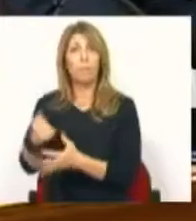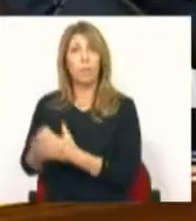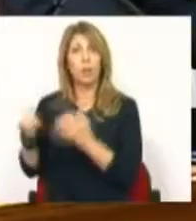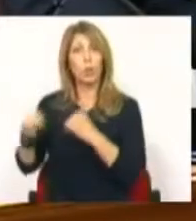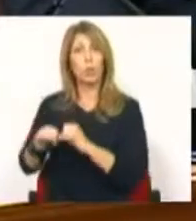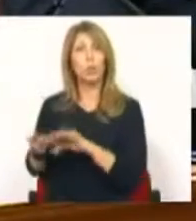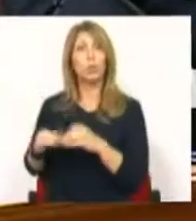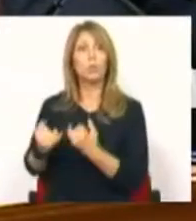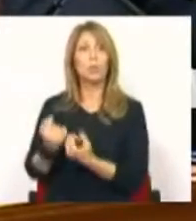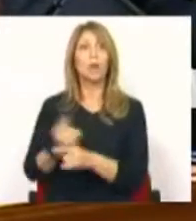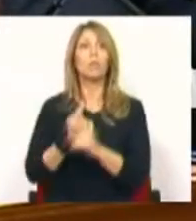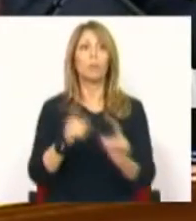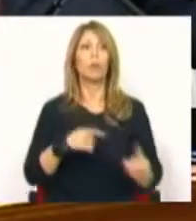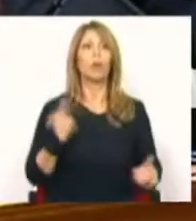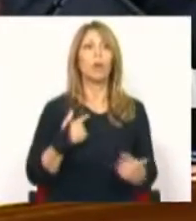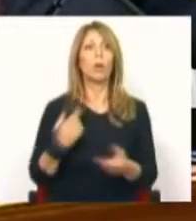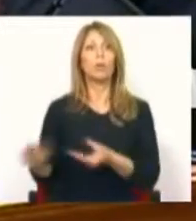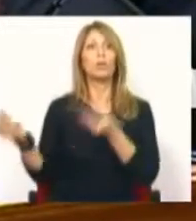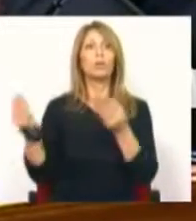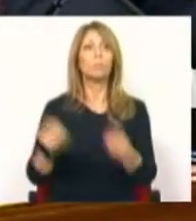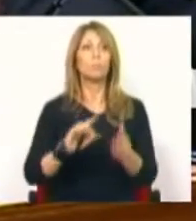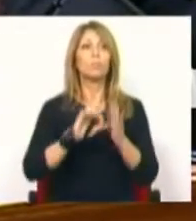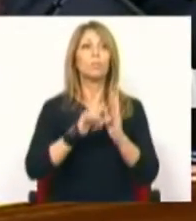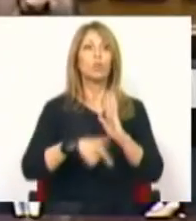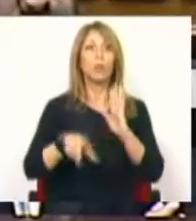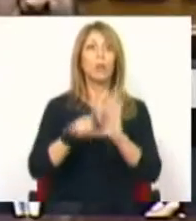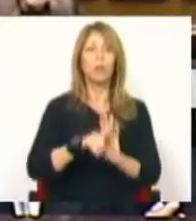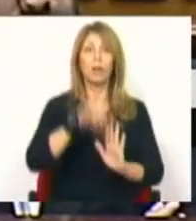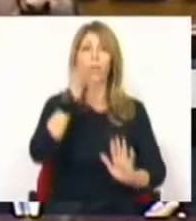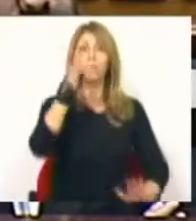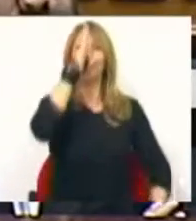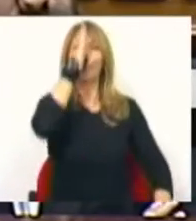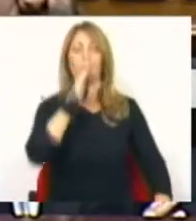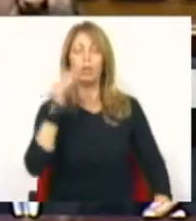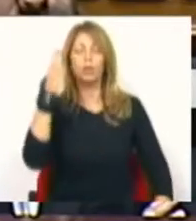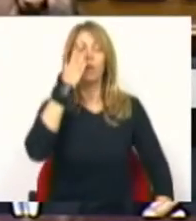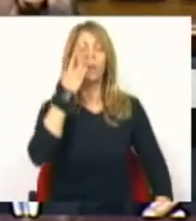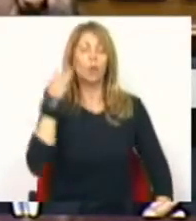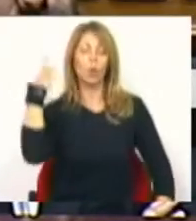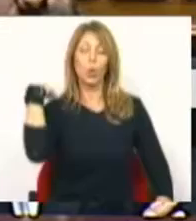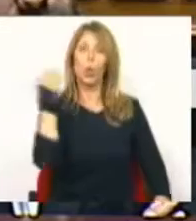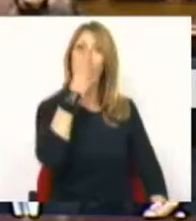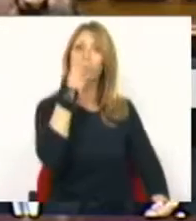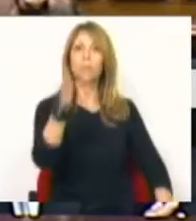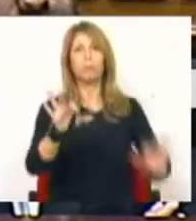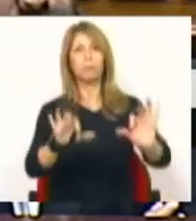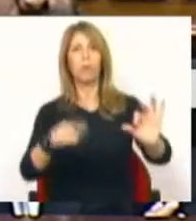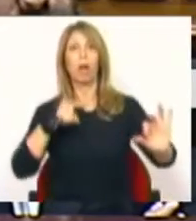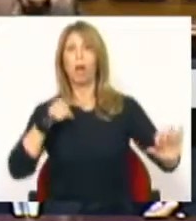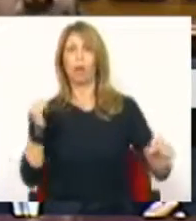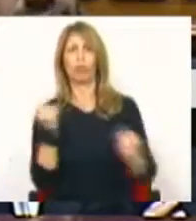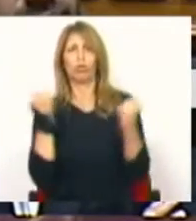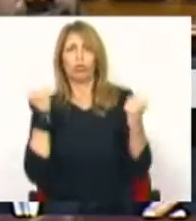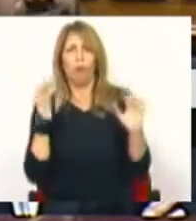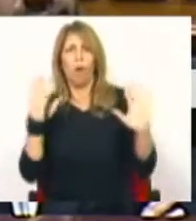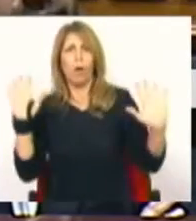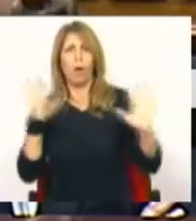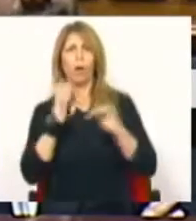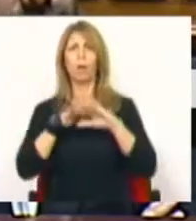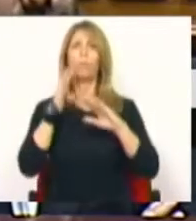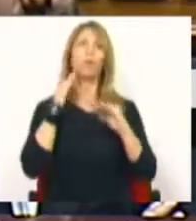apresentamos nosso projecto lei o primeiro-ministro antónio costa fez uma declaração a dizer pedir a manifestar se chocado com as desigualdades